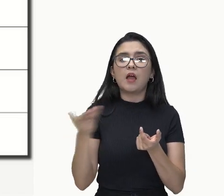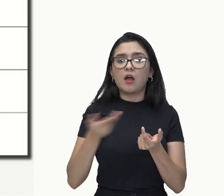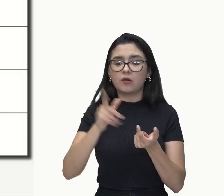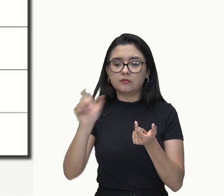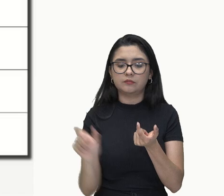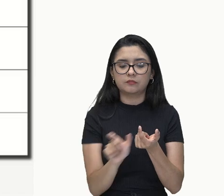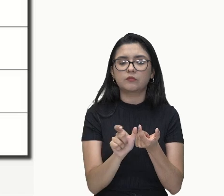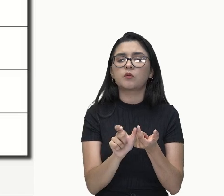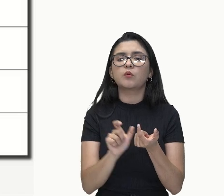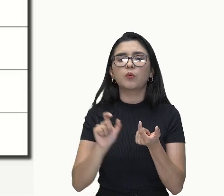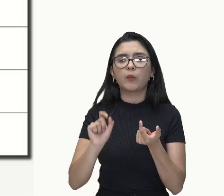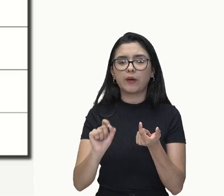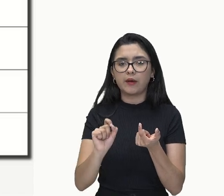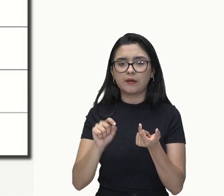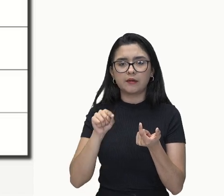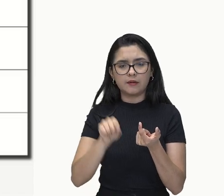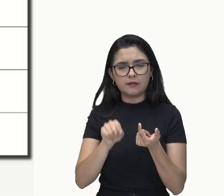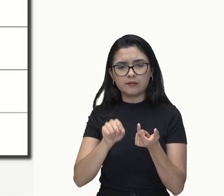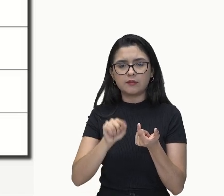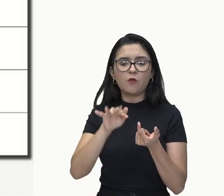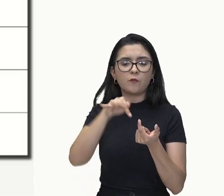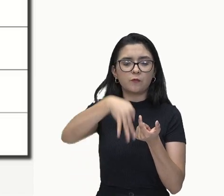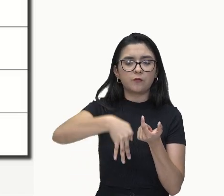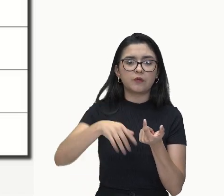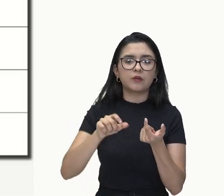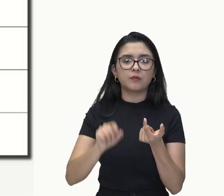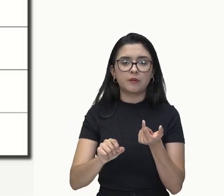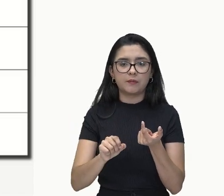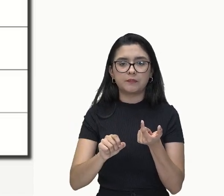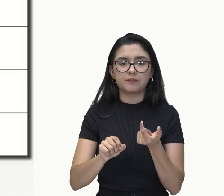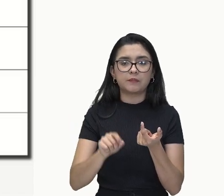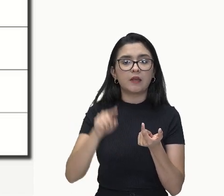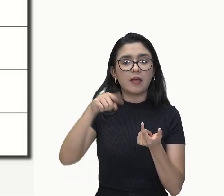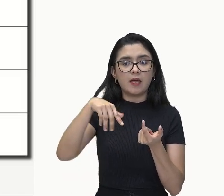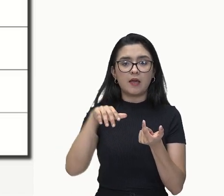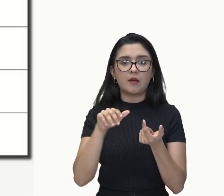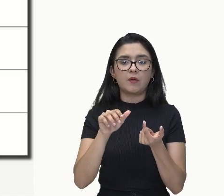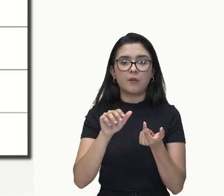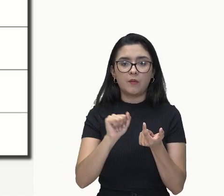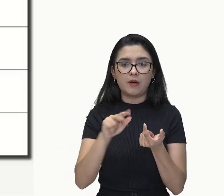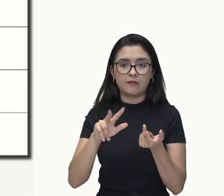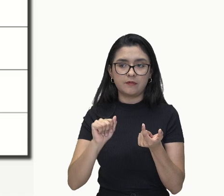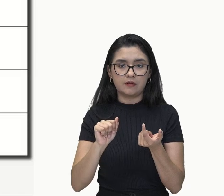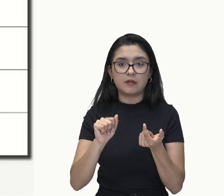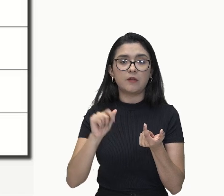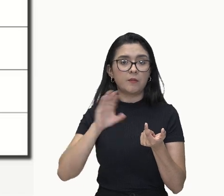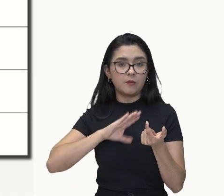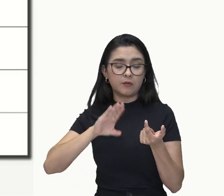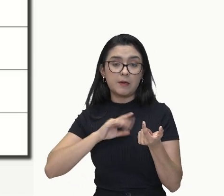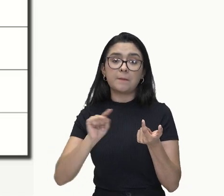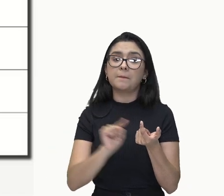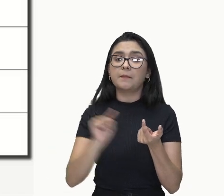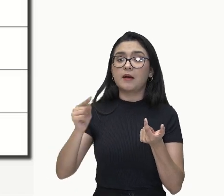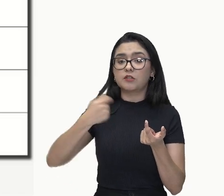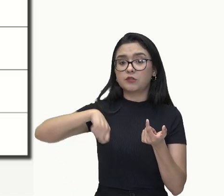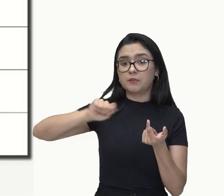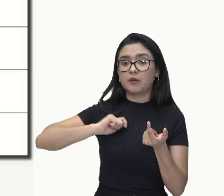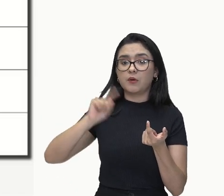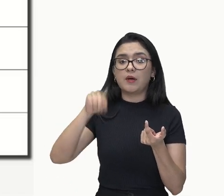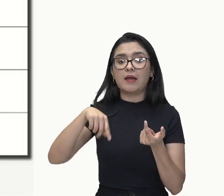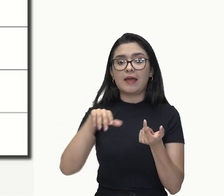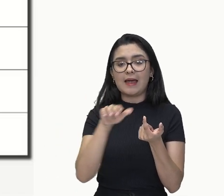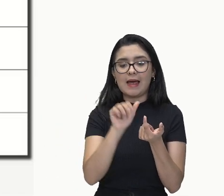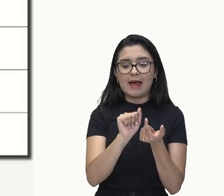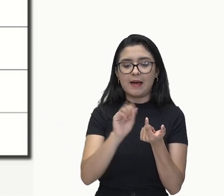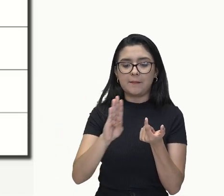vamos colocar justamente a desinência do verbo. Esse ava da língua portuguesa, que no espanhol vai ser